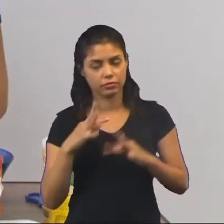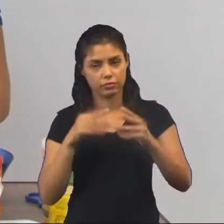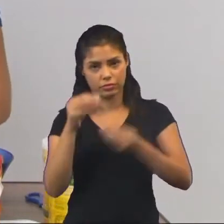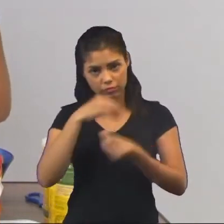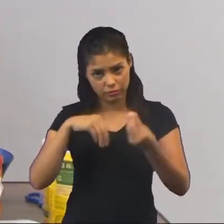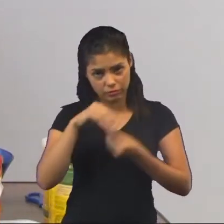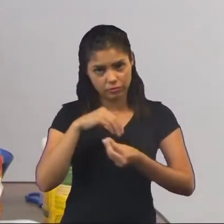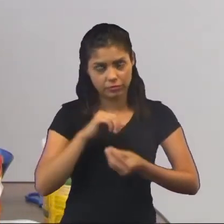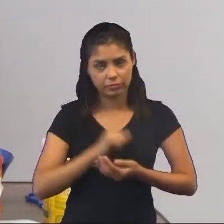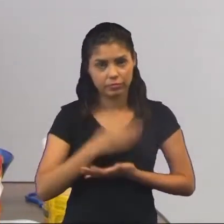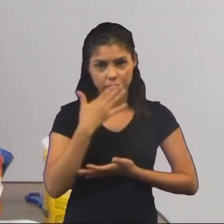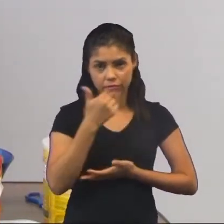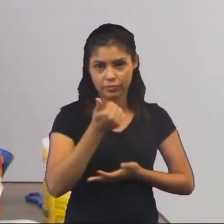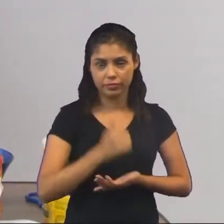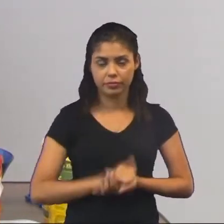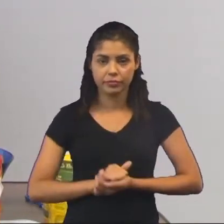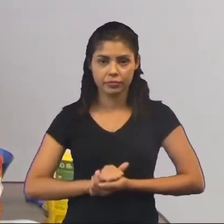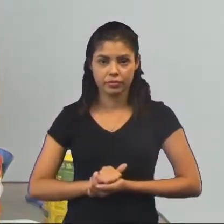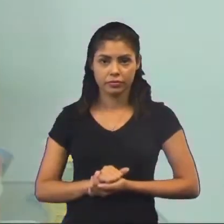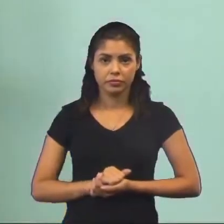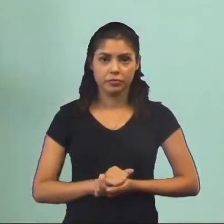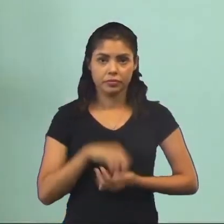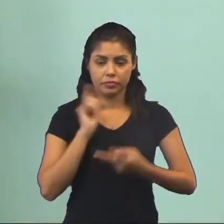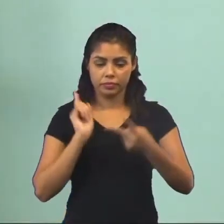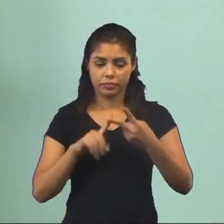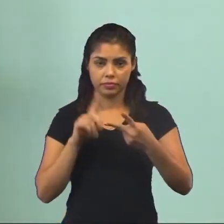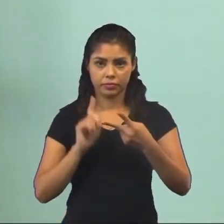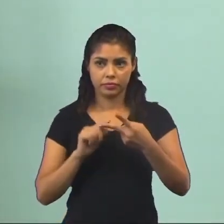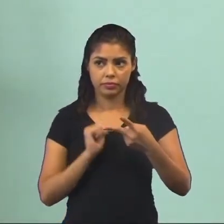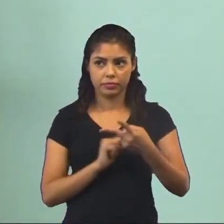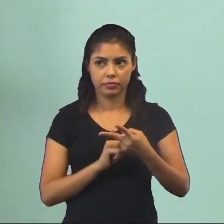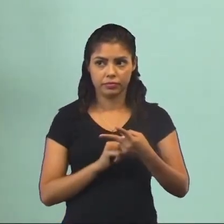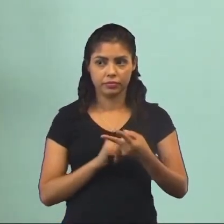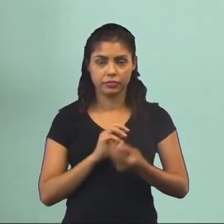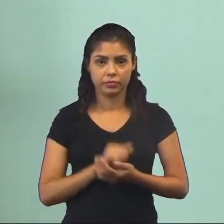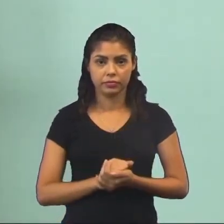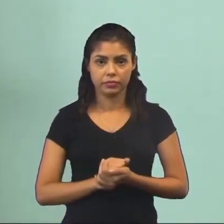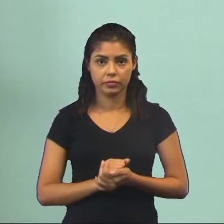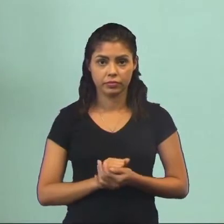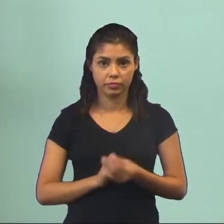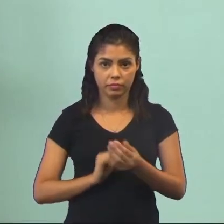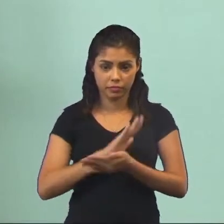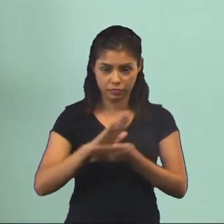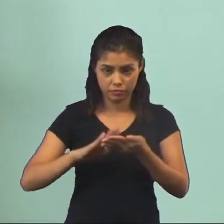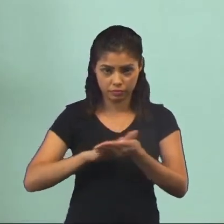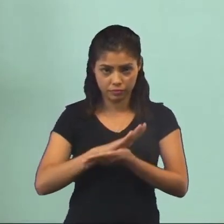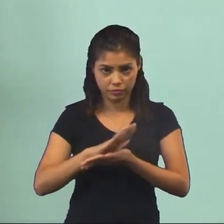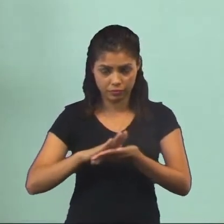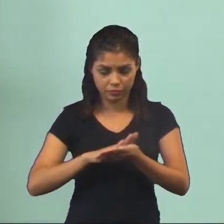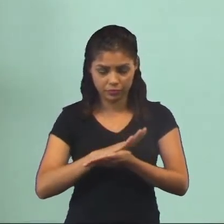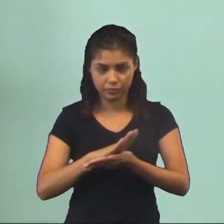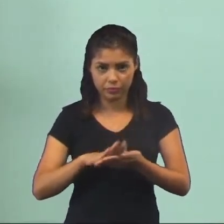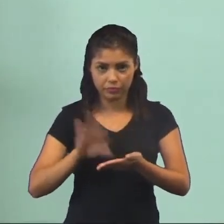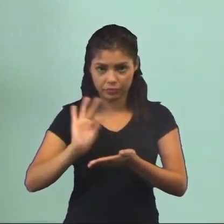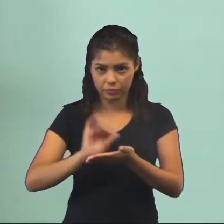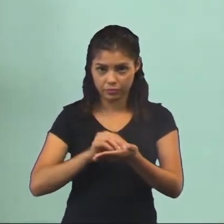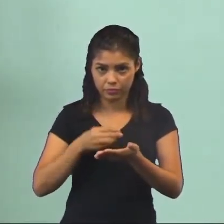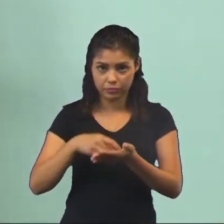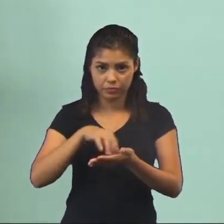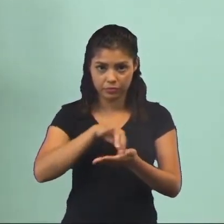todos misturados, tá bom? Número 2. Enrole os brigadeiros e passe